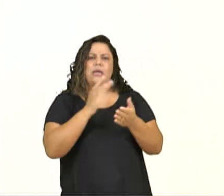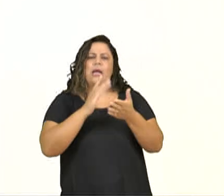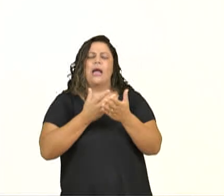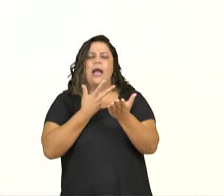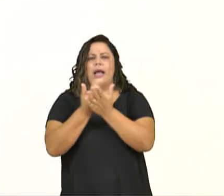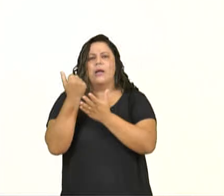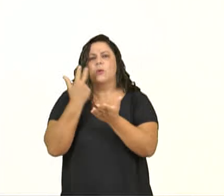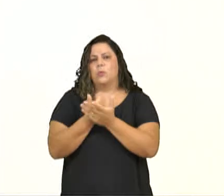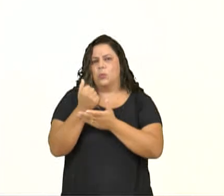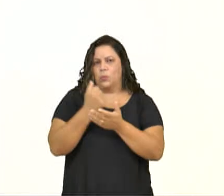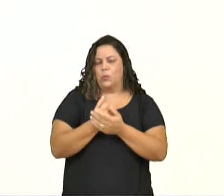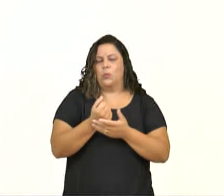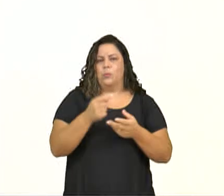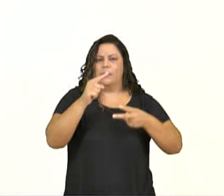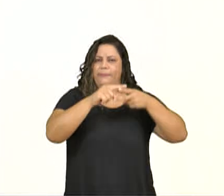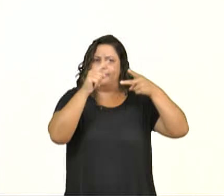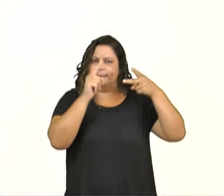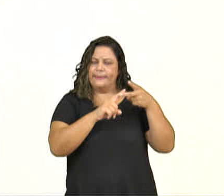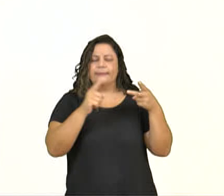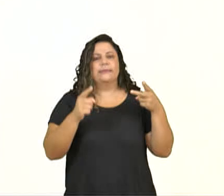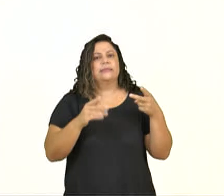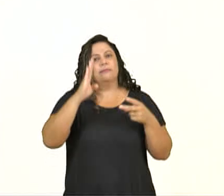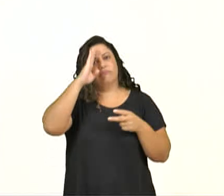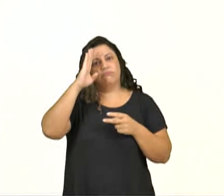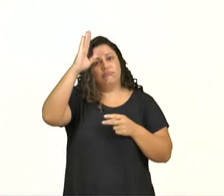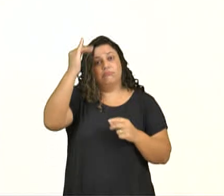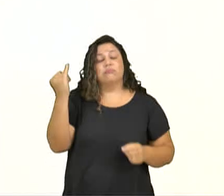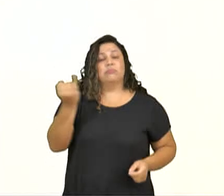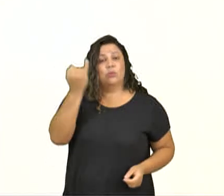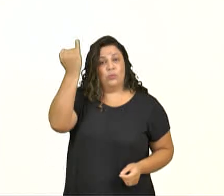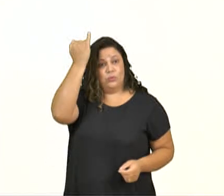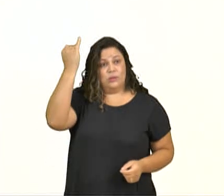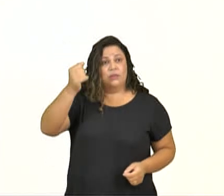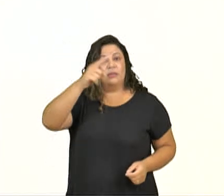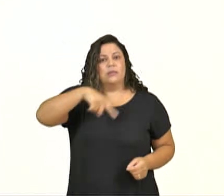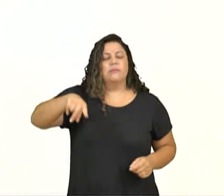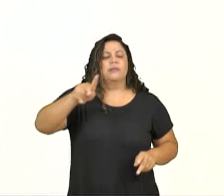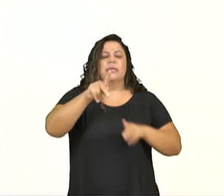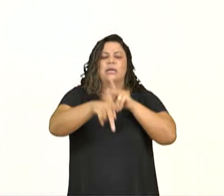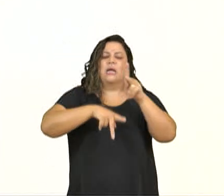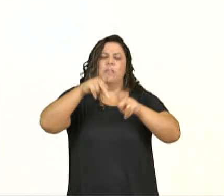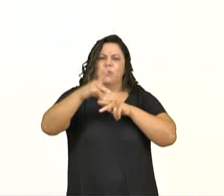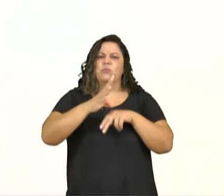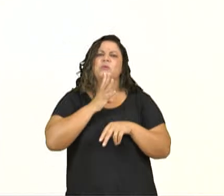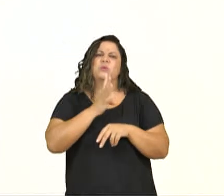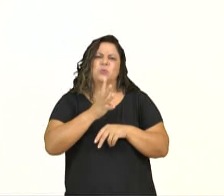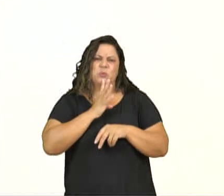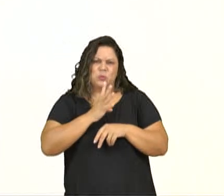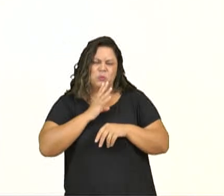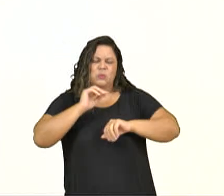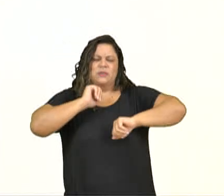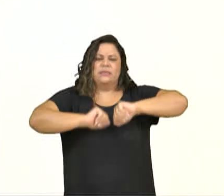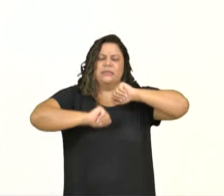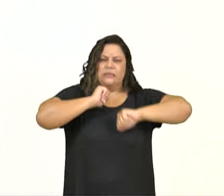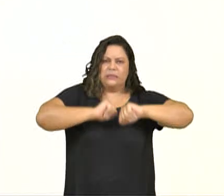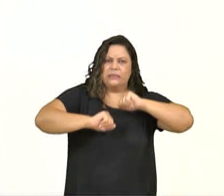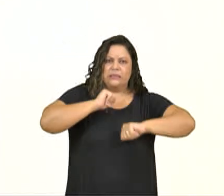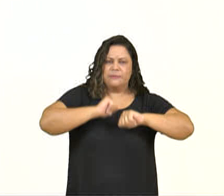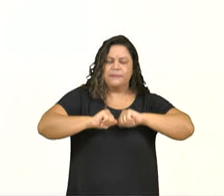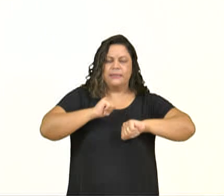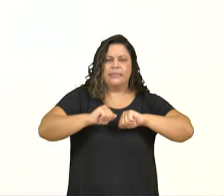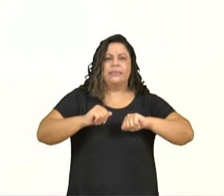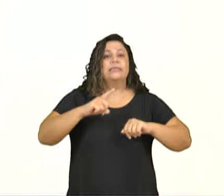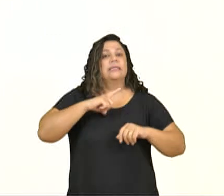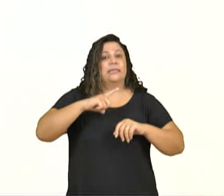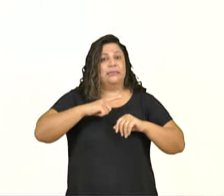consumismo são de fundamental importância. E para que a população conheça que as empresas têm a oferecer,